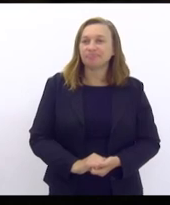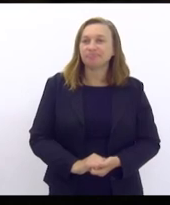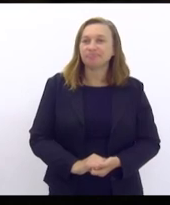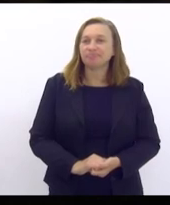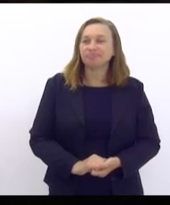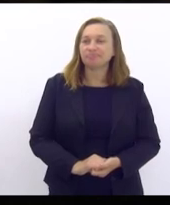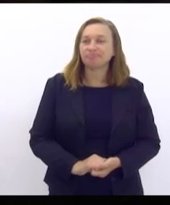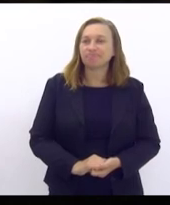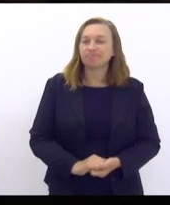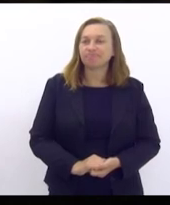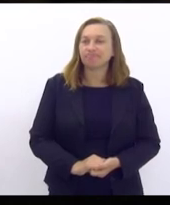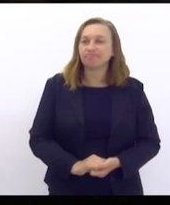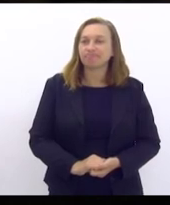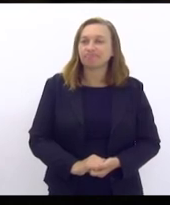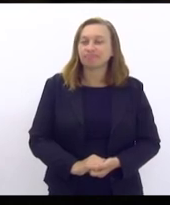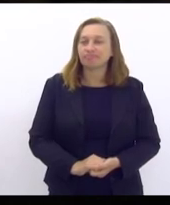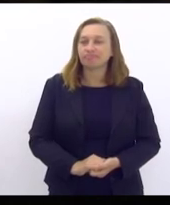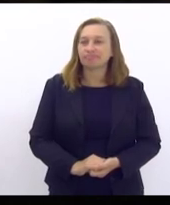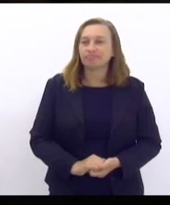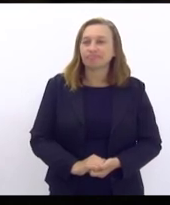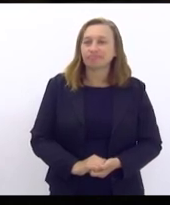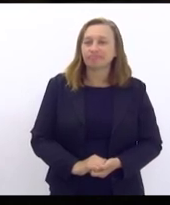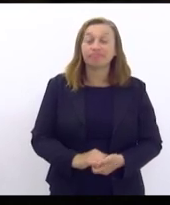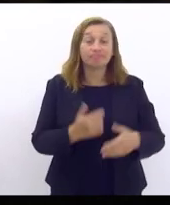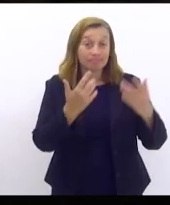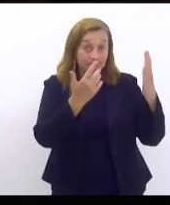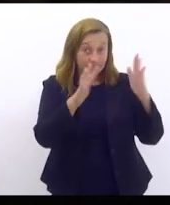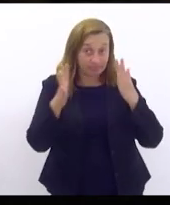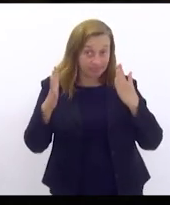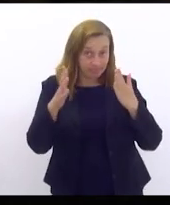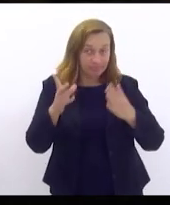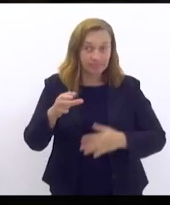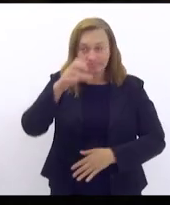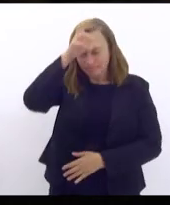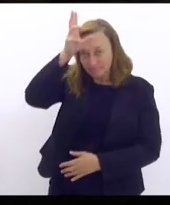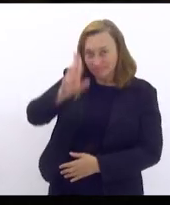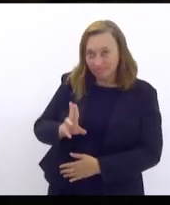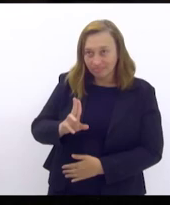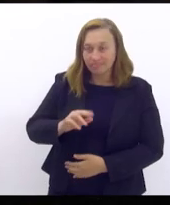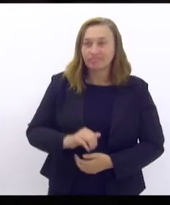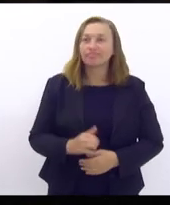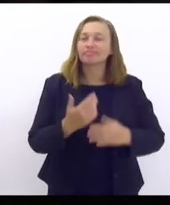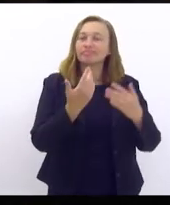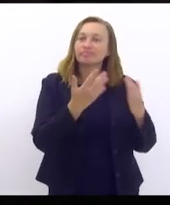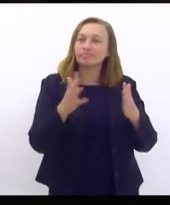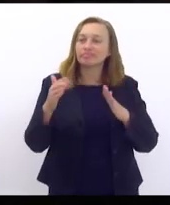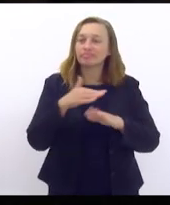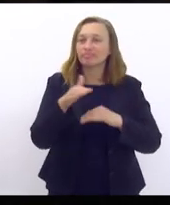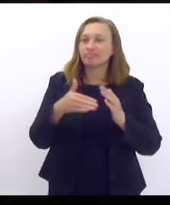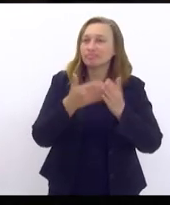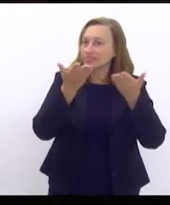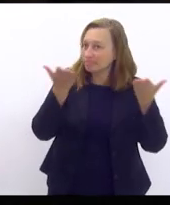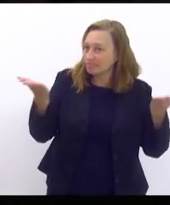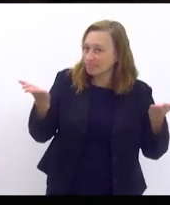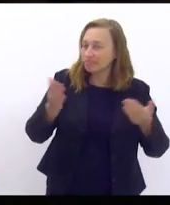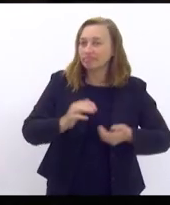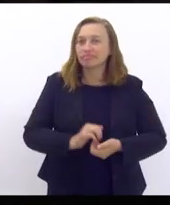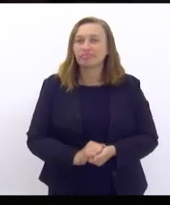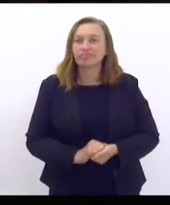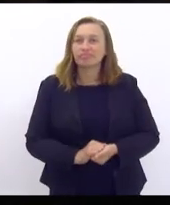Queria, para além de parabenizar a Tia Ju e saudar a todos vocês por